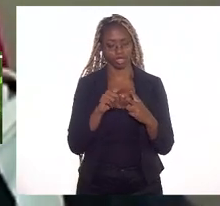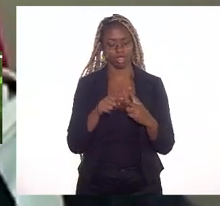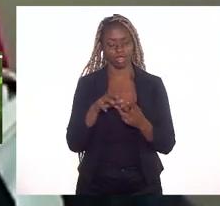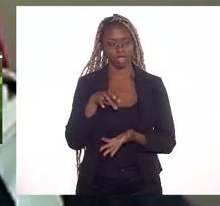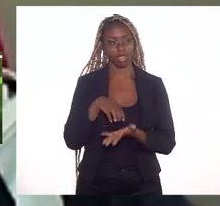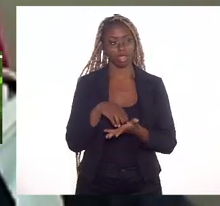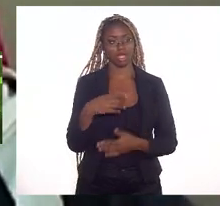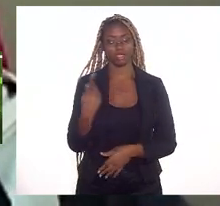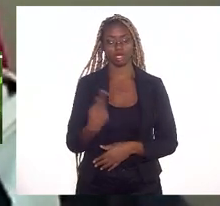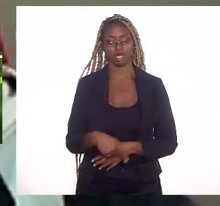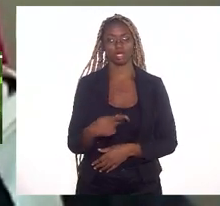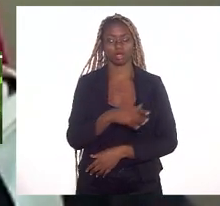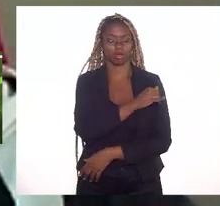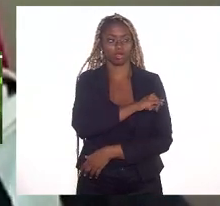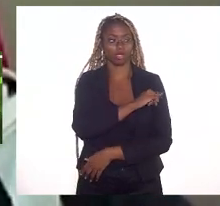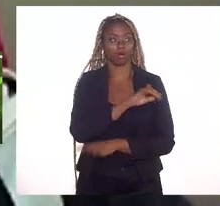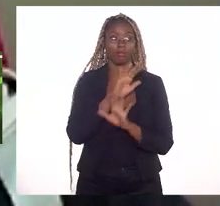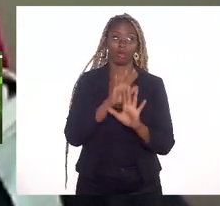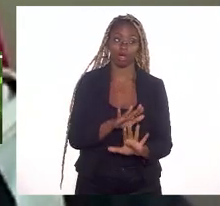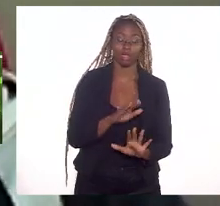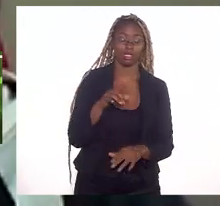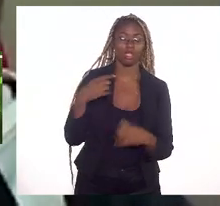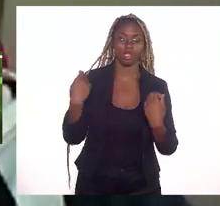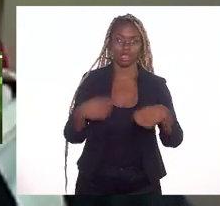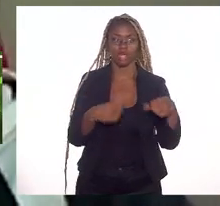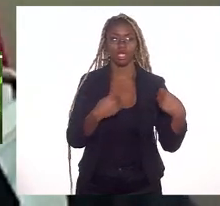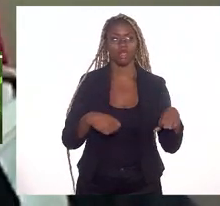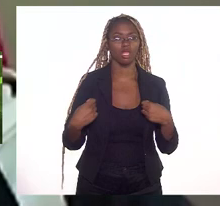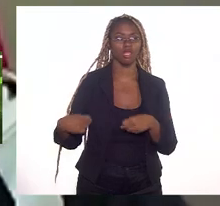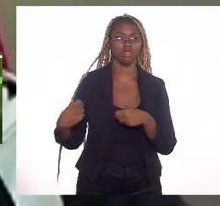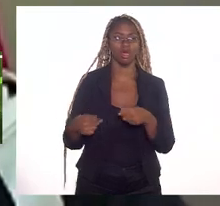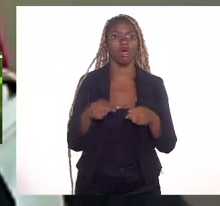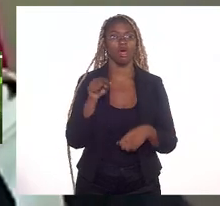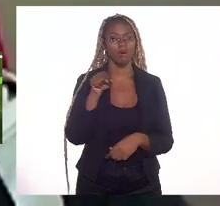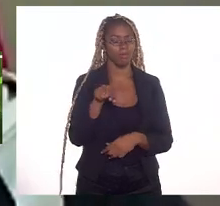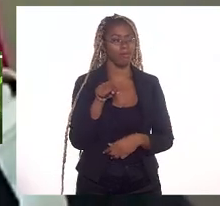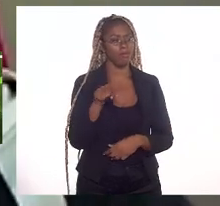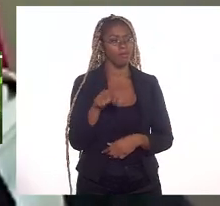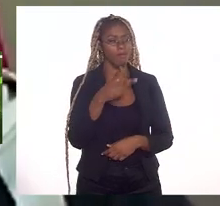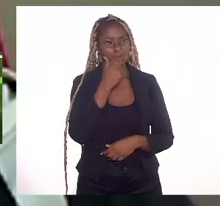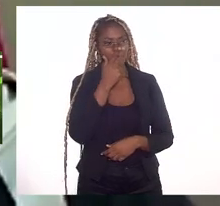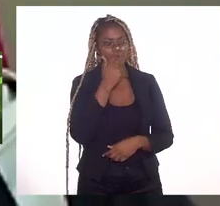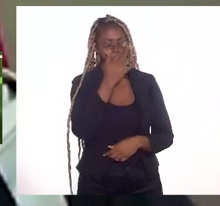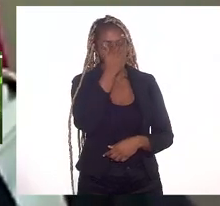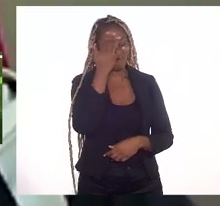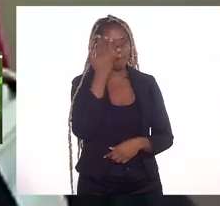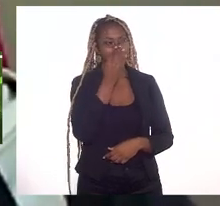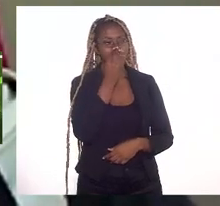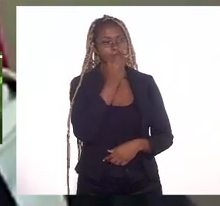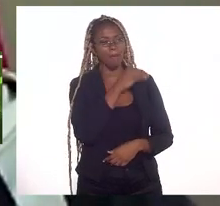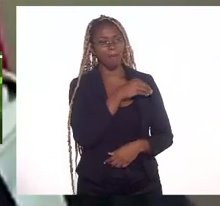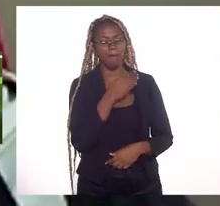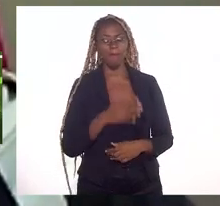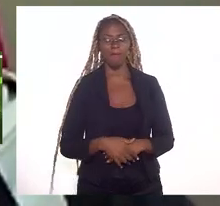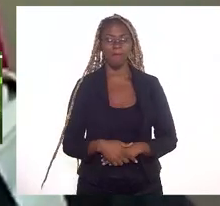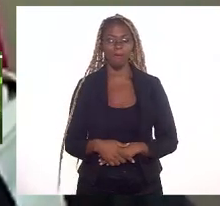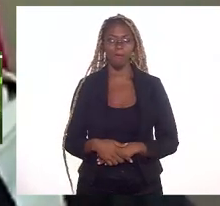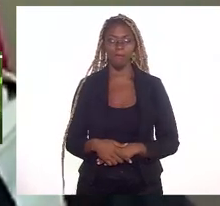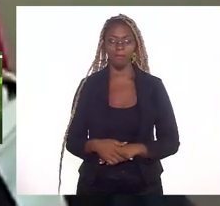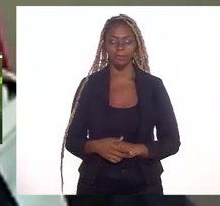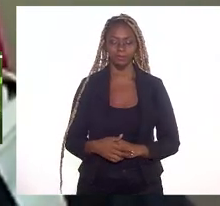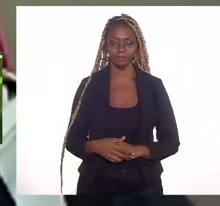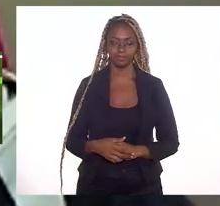na verdade, essas demandas não são atendidas pelos organismos já existentes. Tá